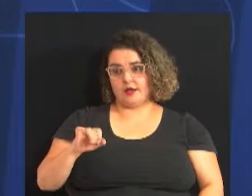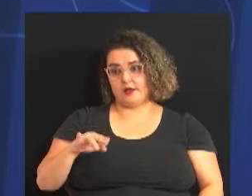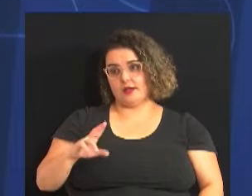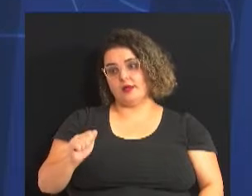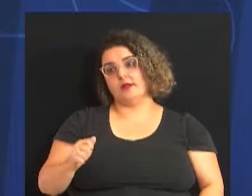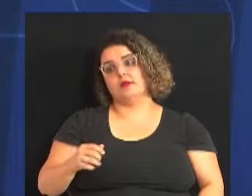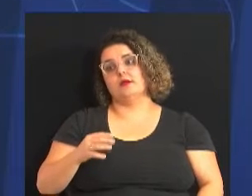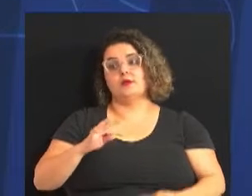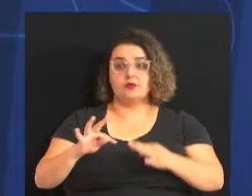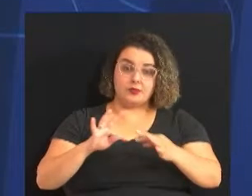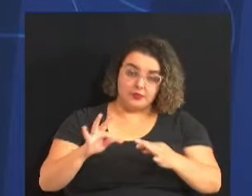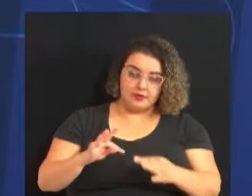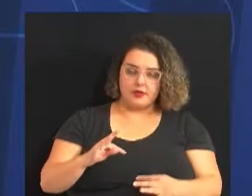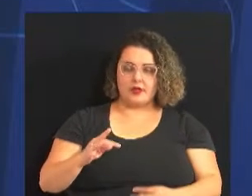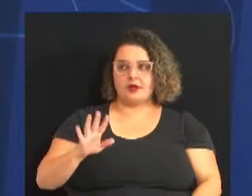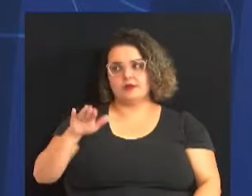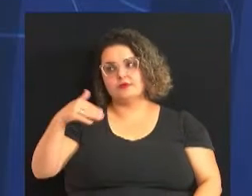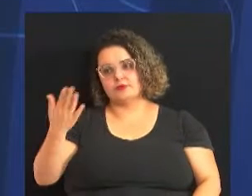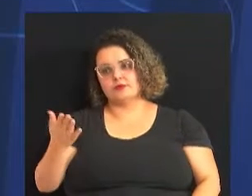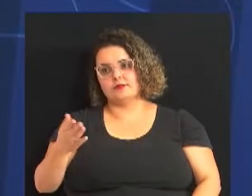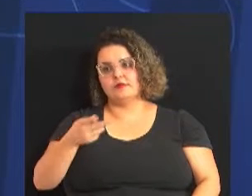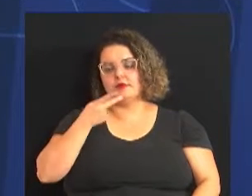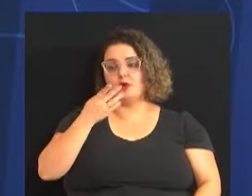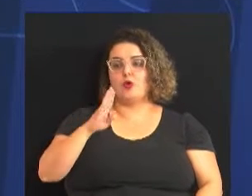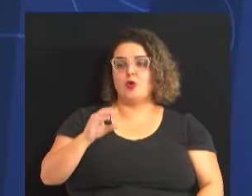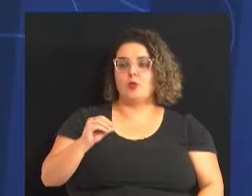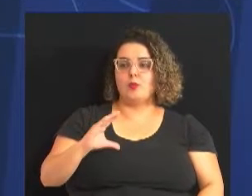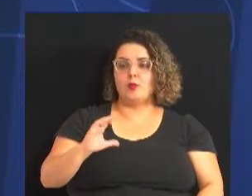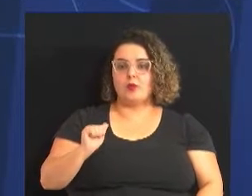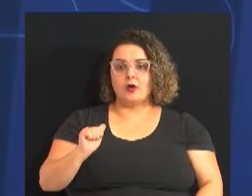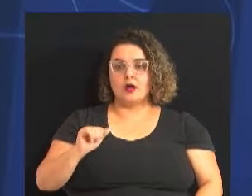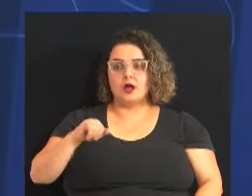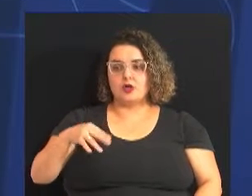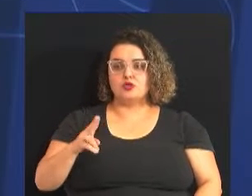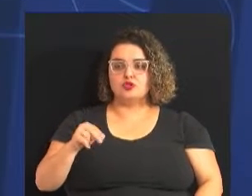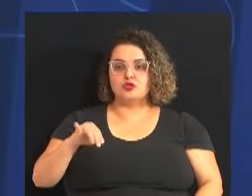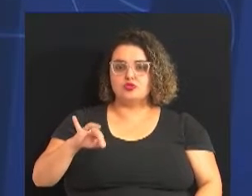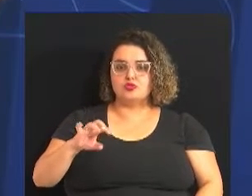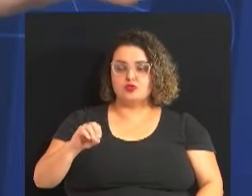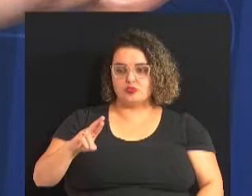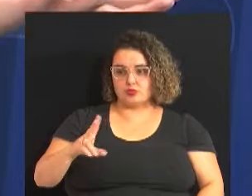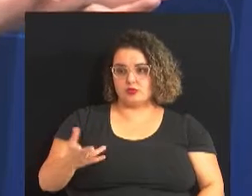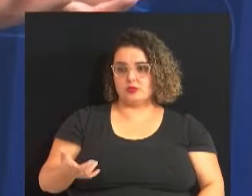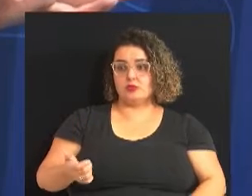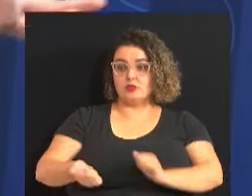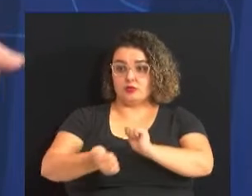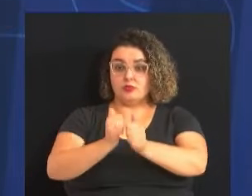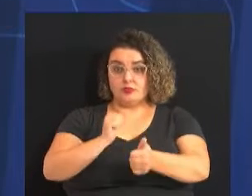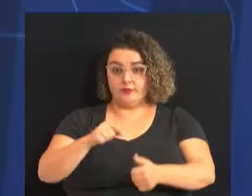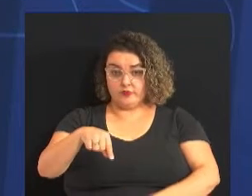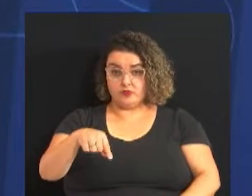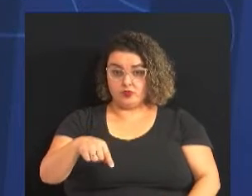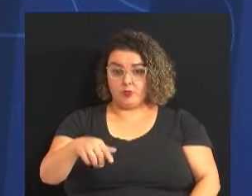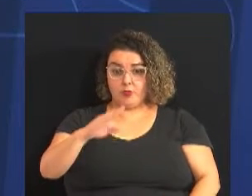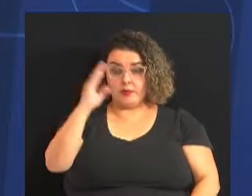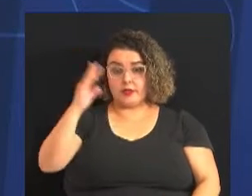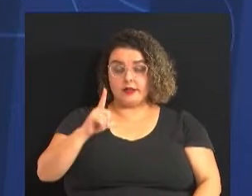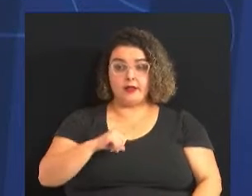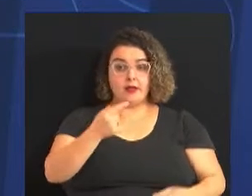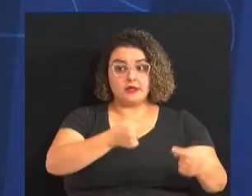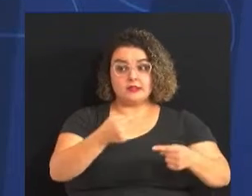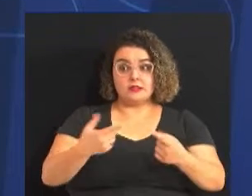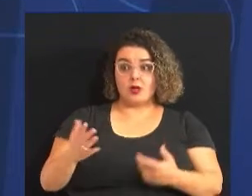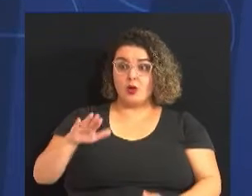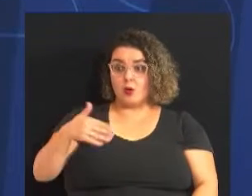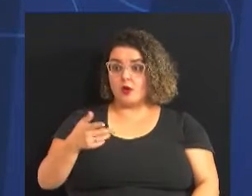estrangeiros, você citou o Boca Juniors, então pegando o gancho, no futebol brasileiro hoje tem essa discussão, né? Porque quando a gente olha a